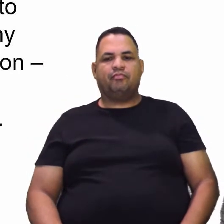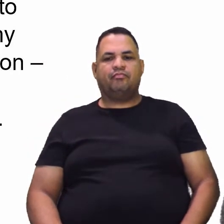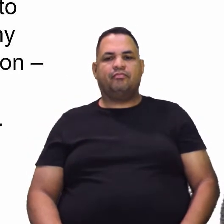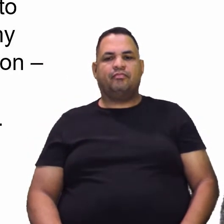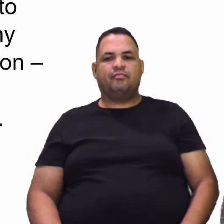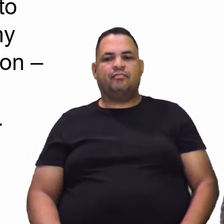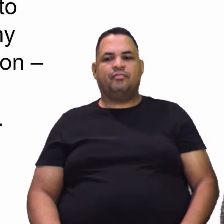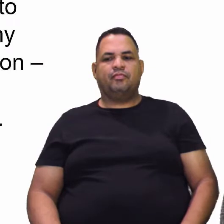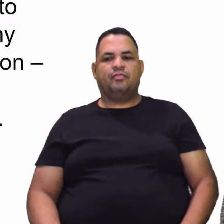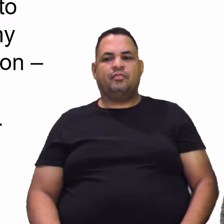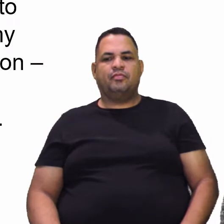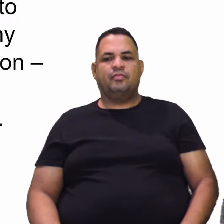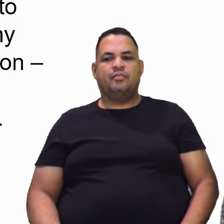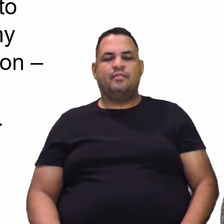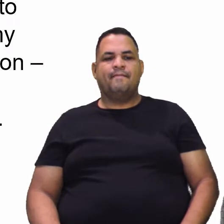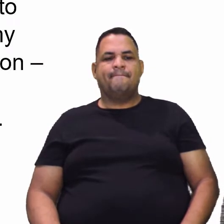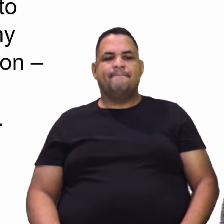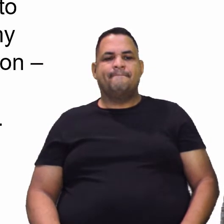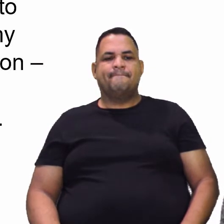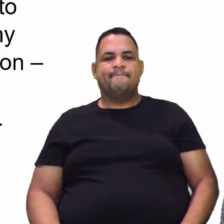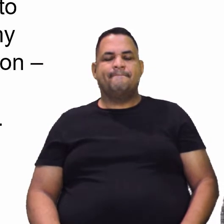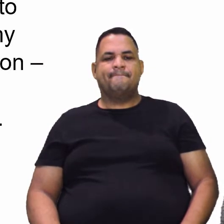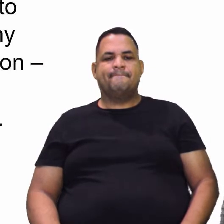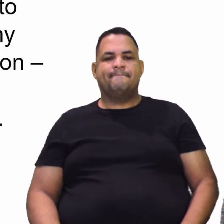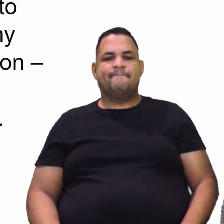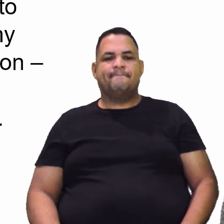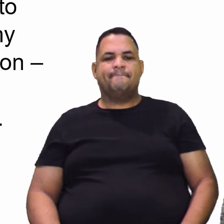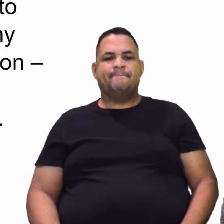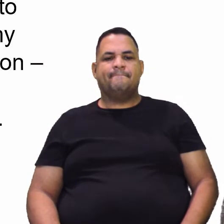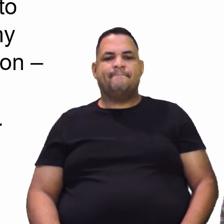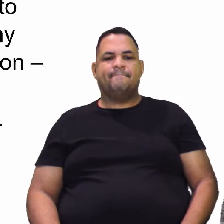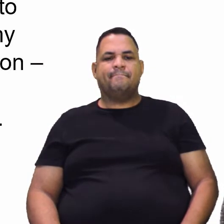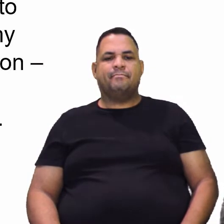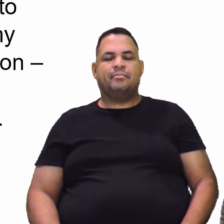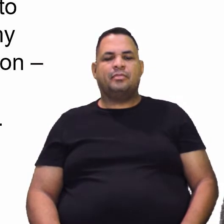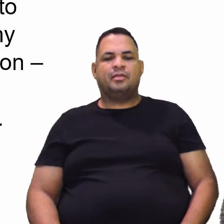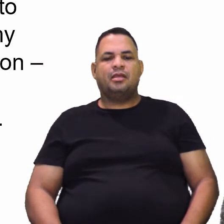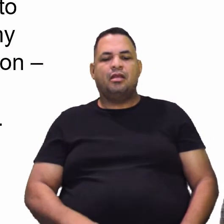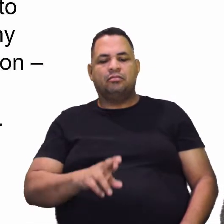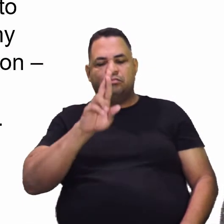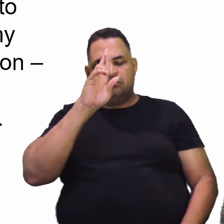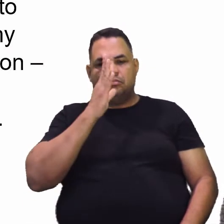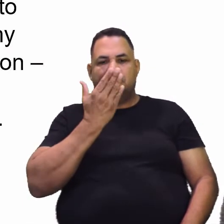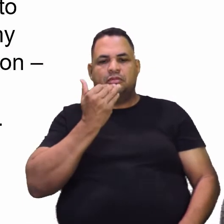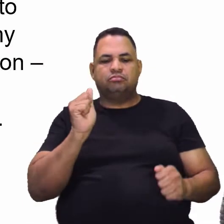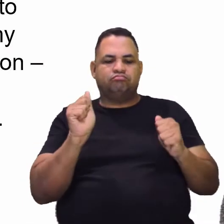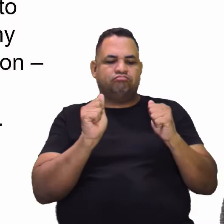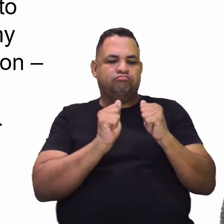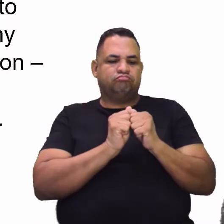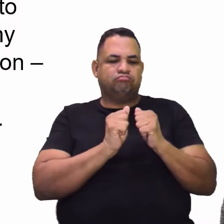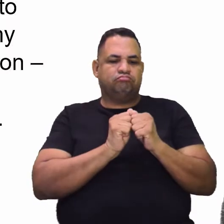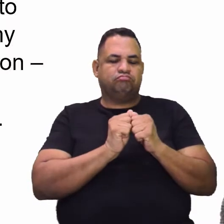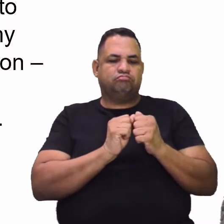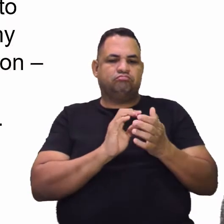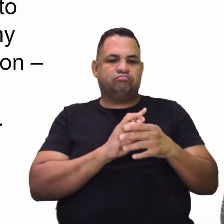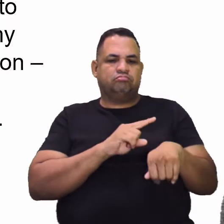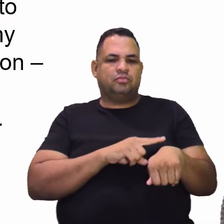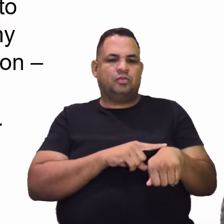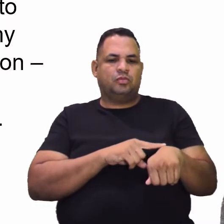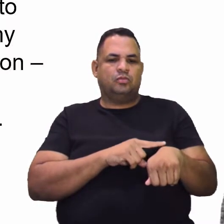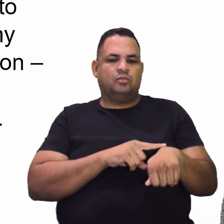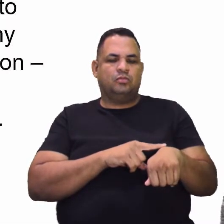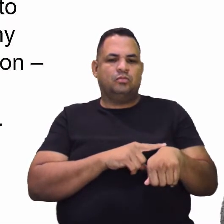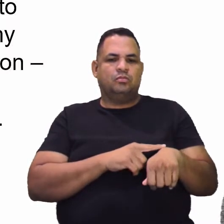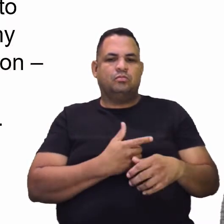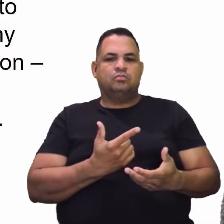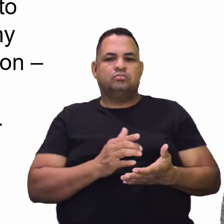And have lunch around noon. E almoço perto do meio-dia. Aí eu já tenho